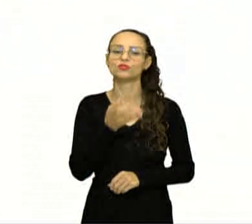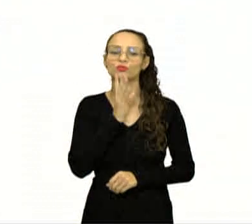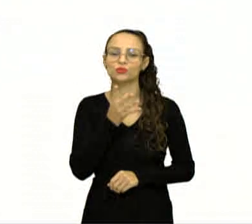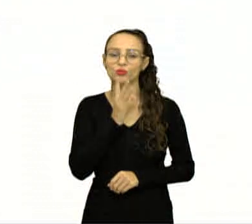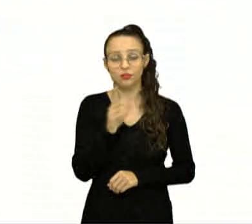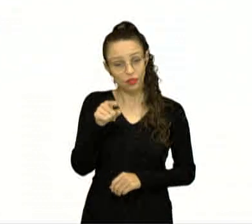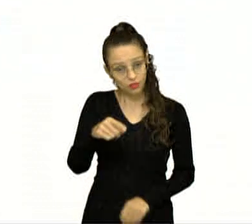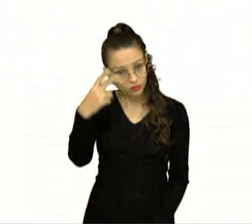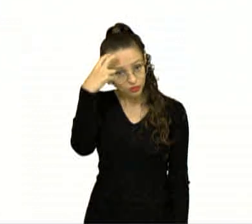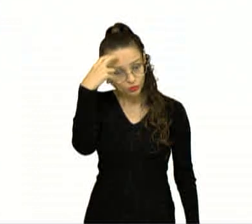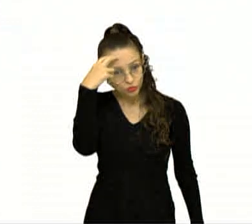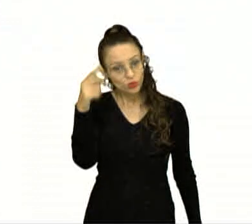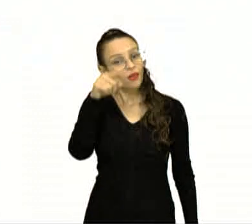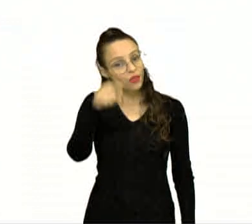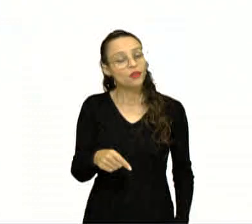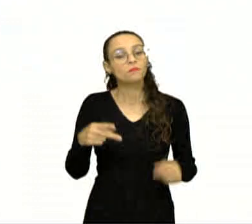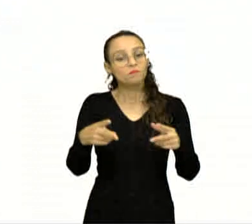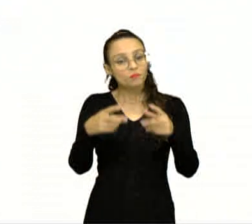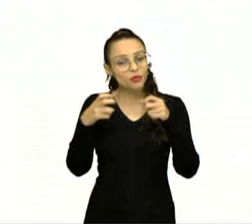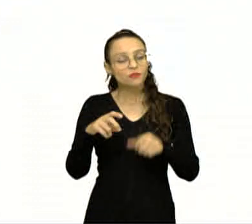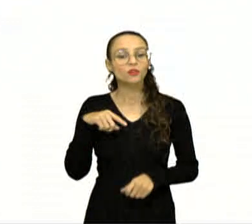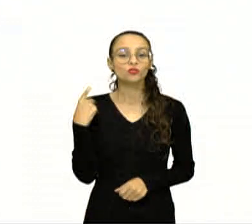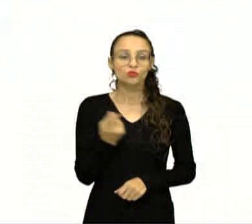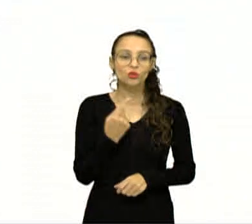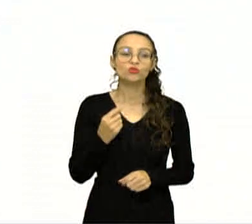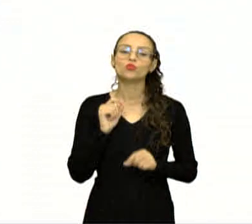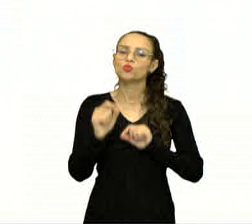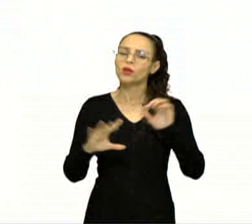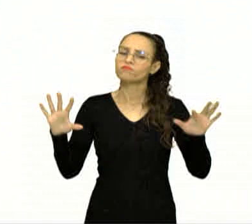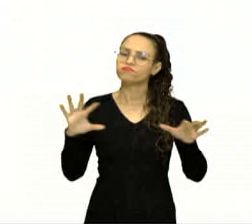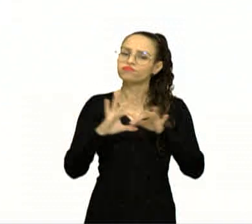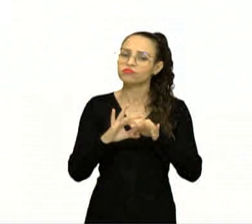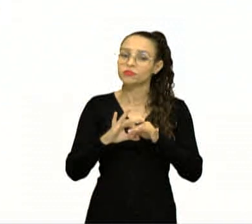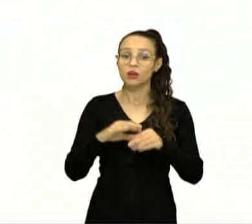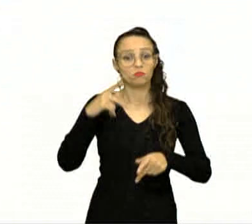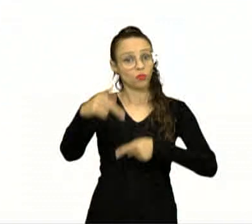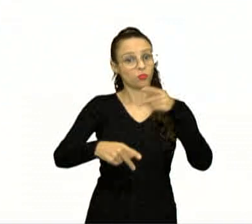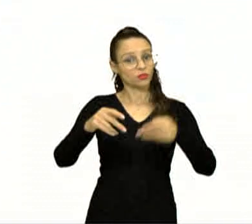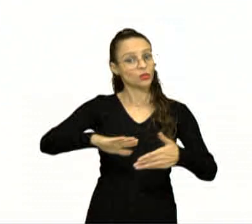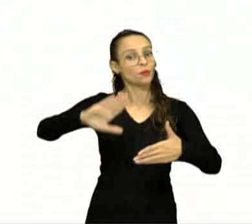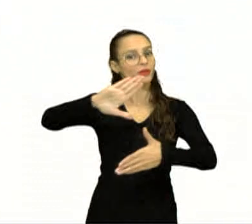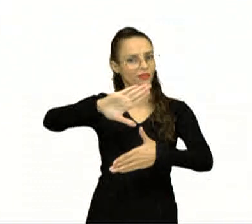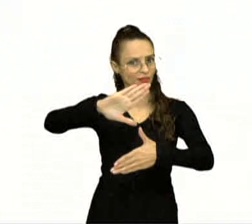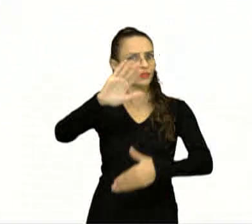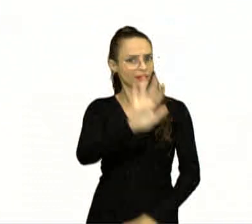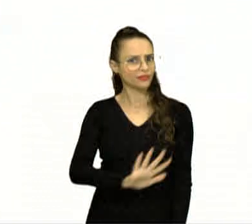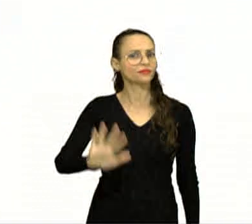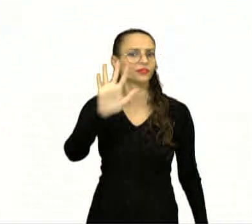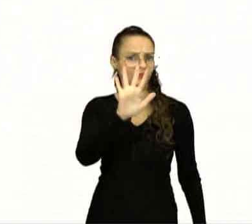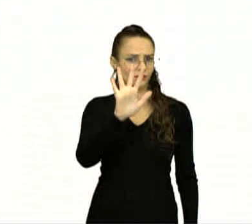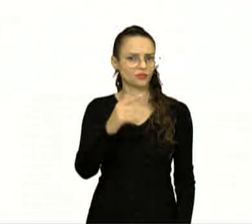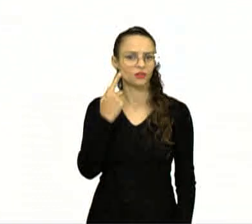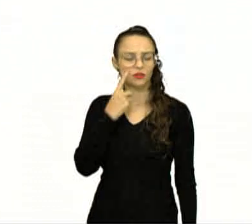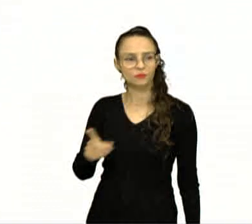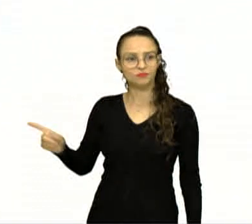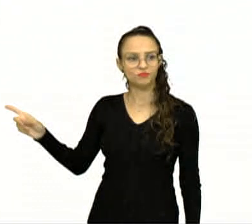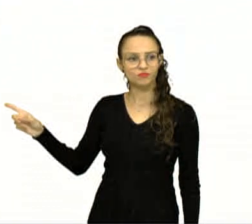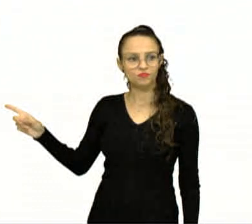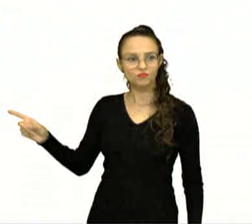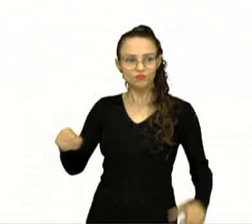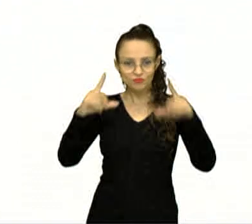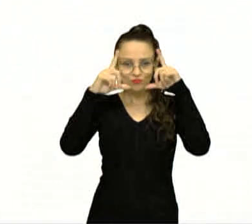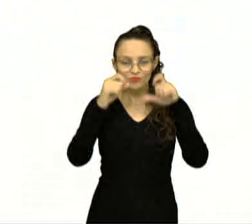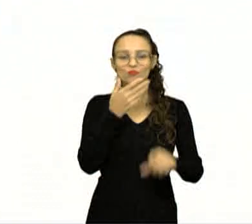essas culturas é observar a nossa Constituição enquanto uma população americana. Aqui você tem uma imagem de um indígena, uma